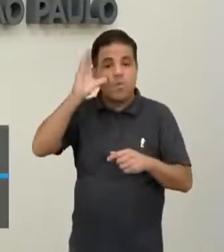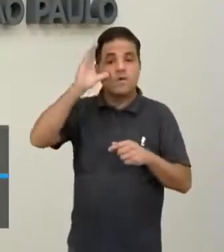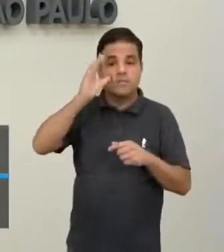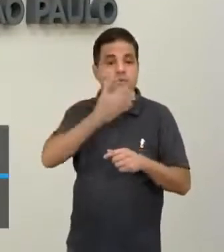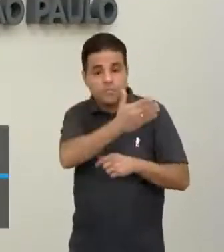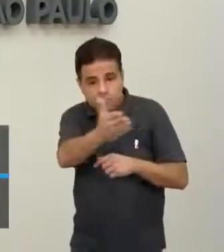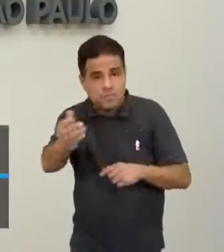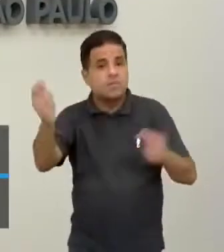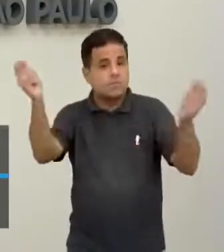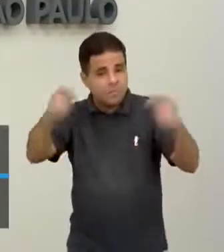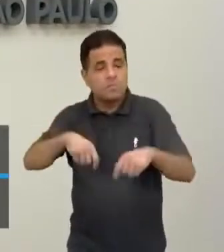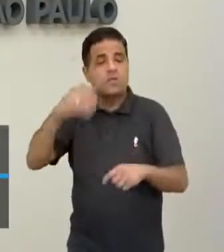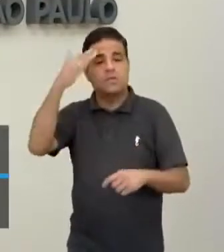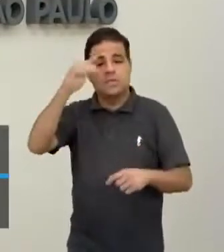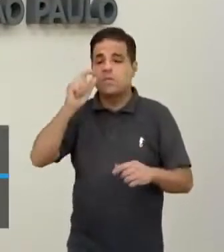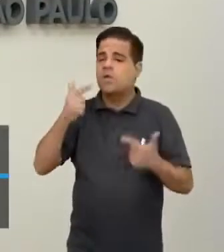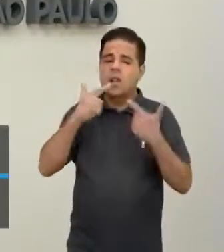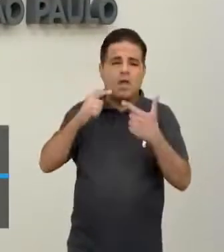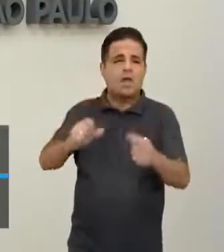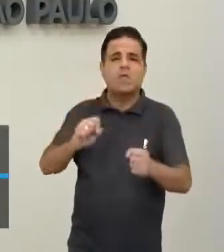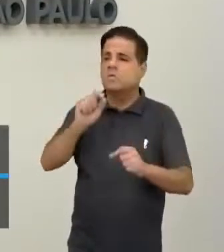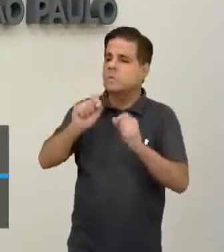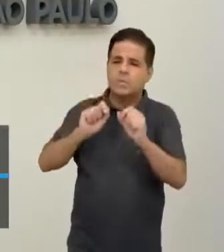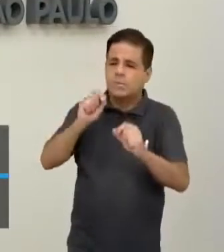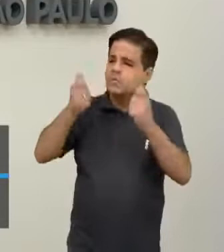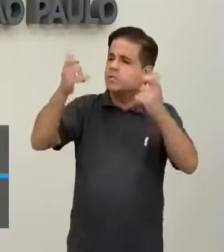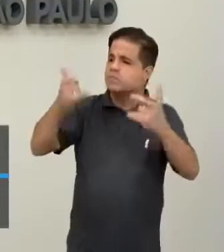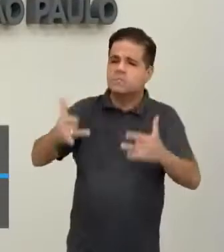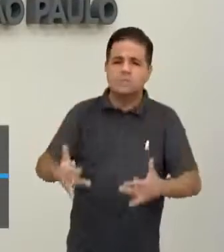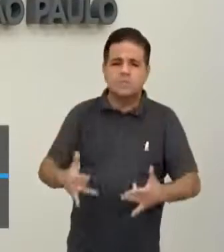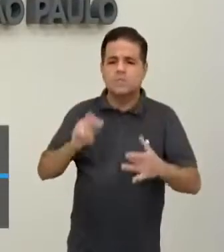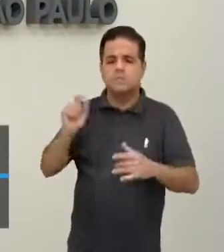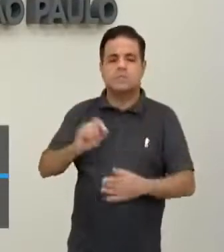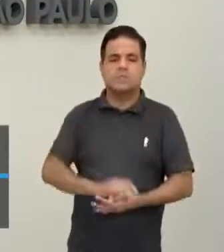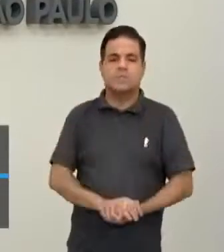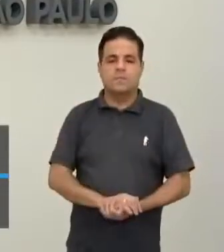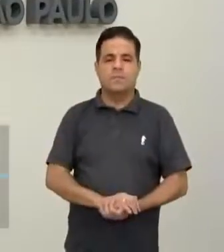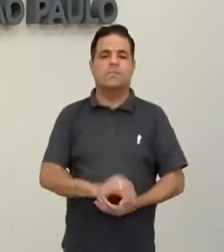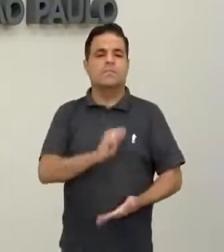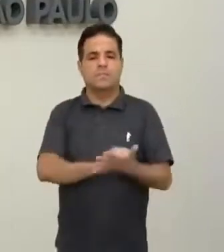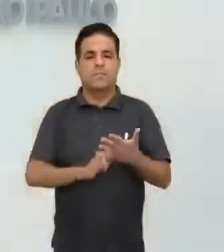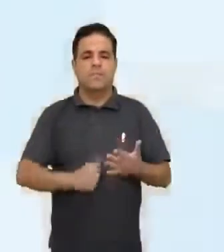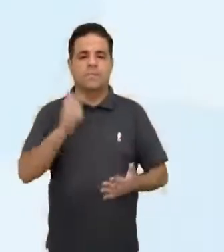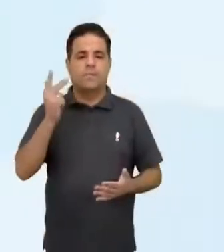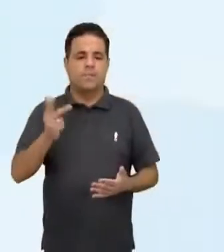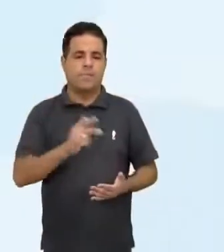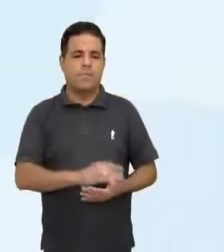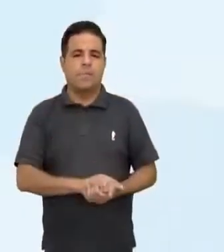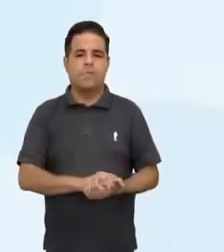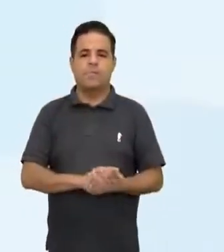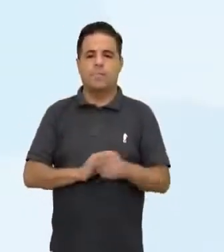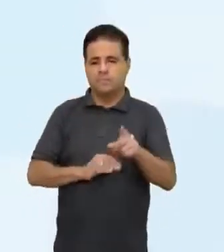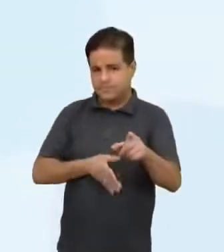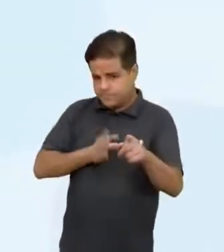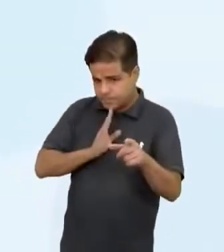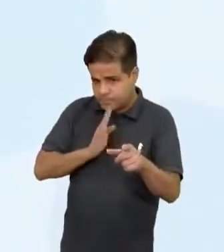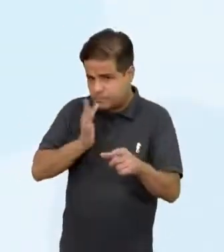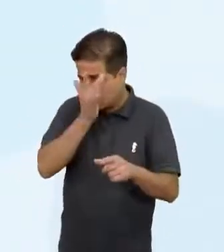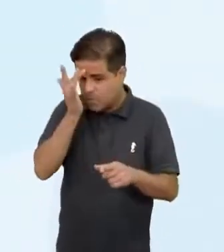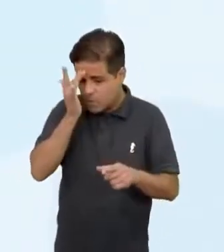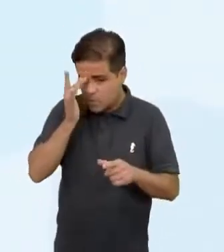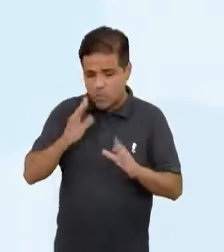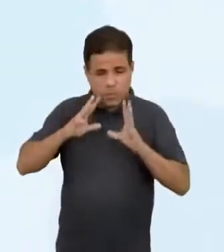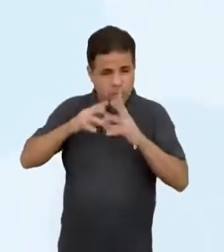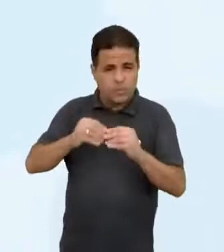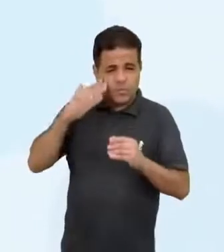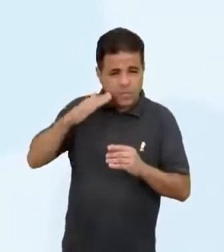você entender o que aquela linguagem figurada realmente quer dizer. Continuando, a atividade 2 pergunta o seguinte, você conhece alguém que leva